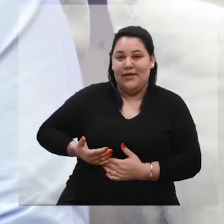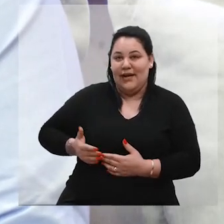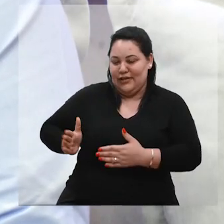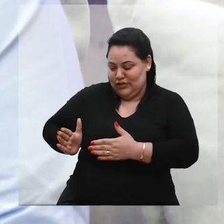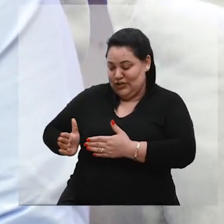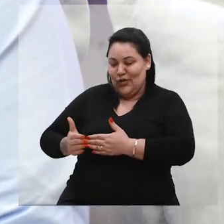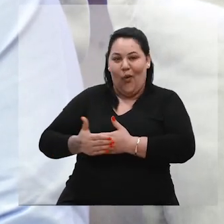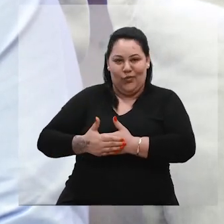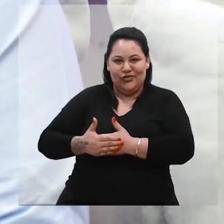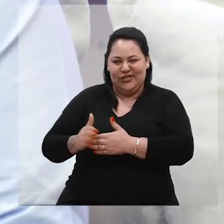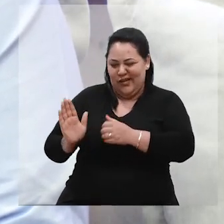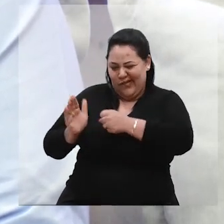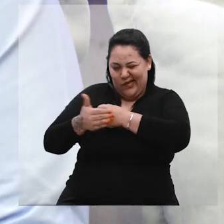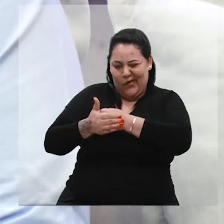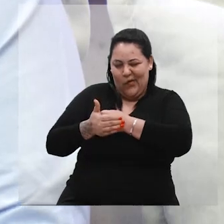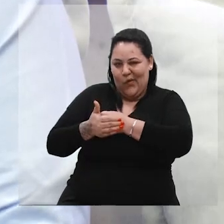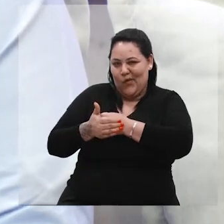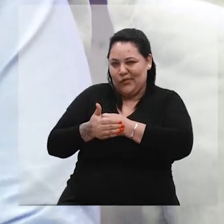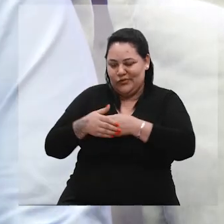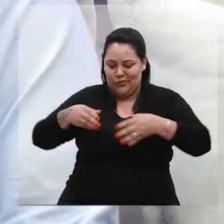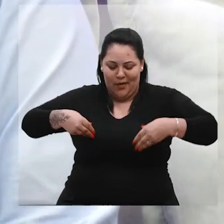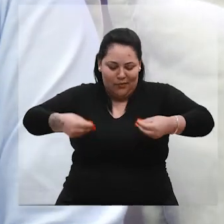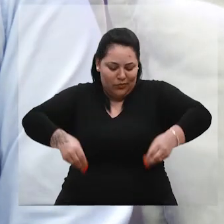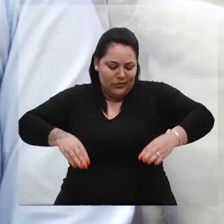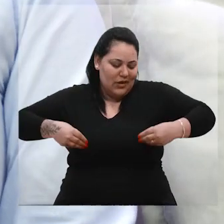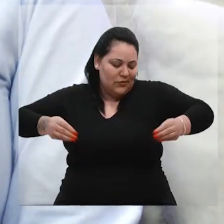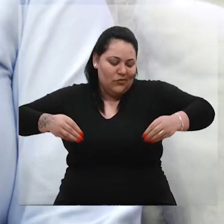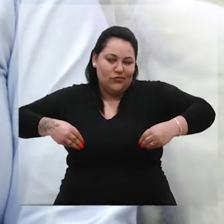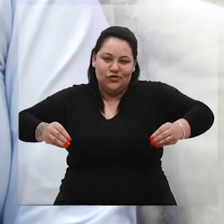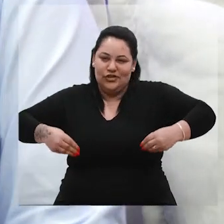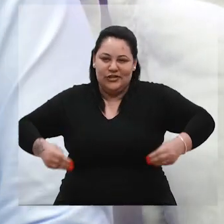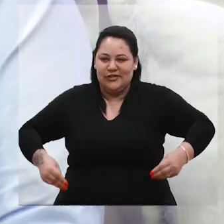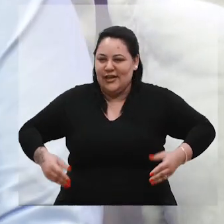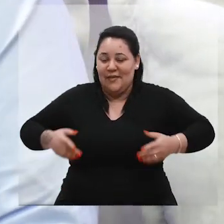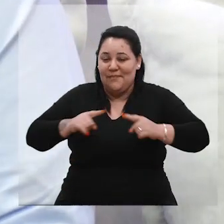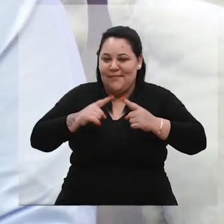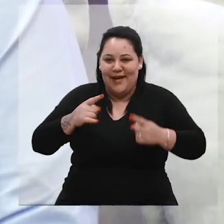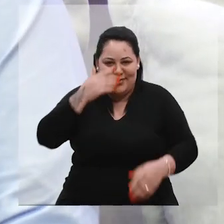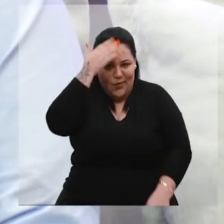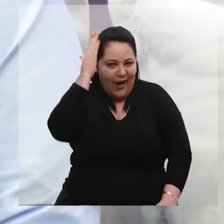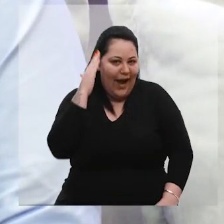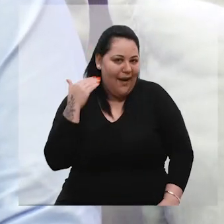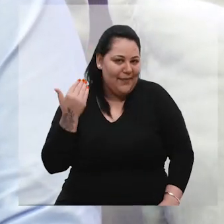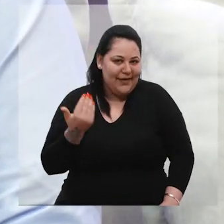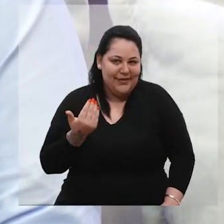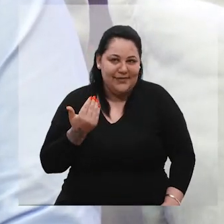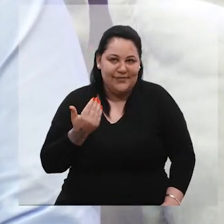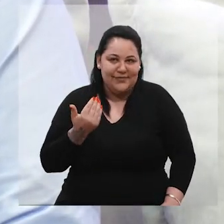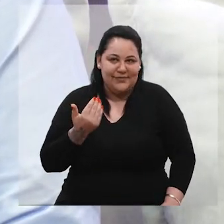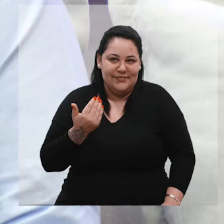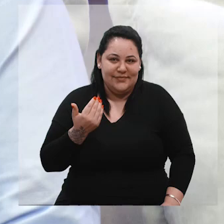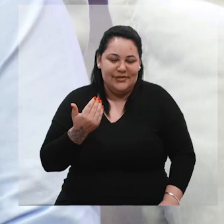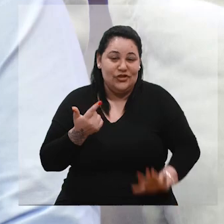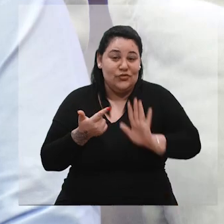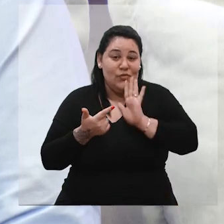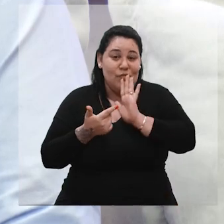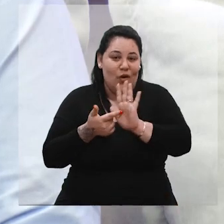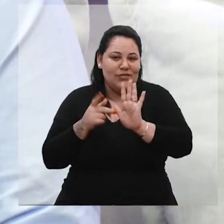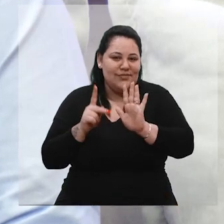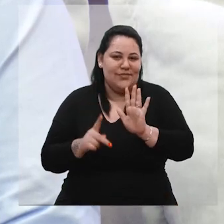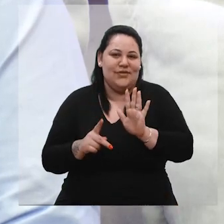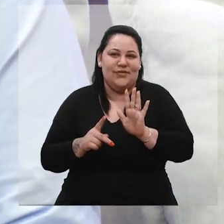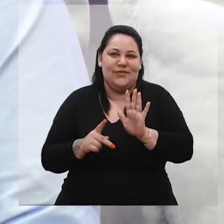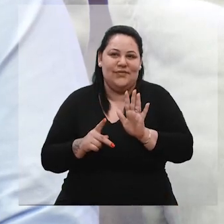acaba escondendo, né? A gente põe uma blusa, a gente disfarça. Mas o cabelo é quando a gente meio que mostra